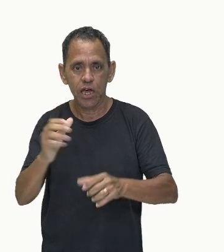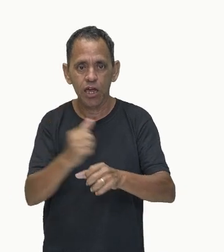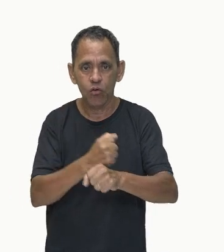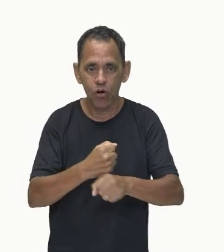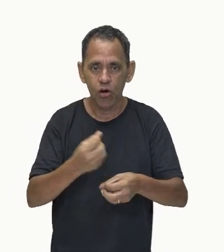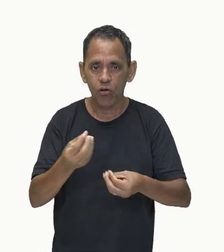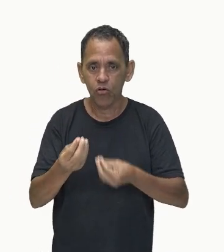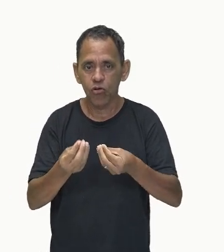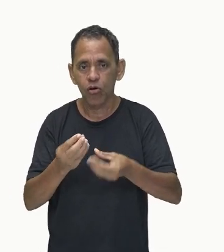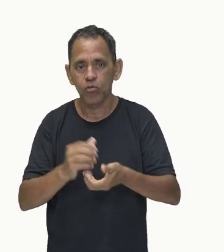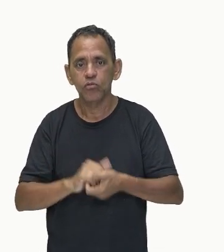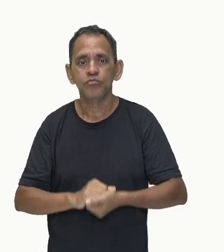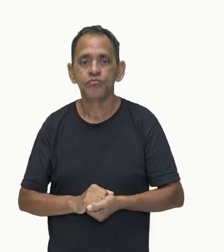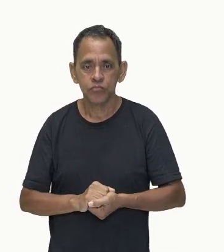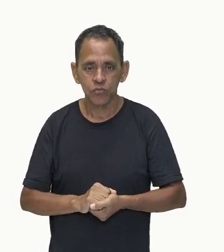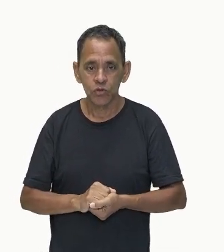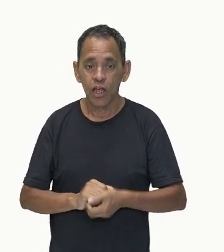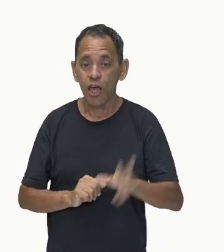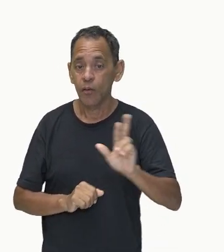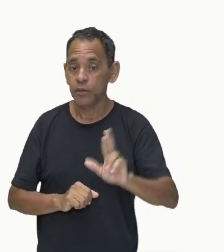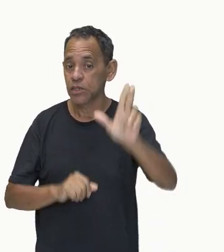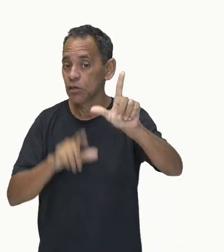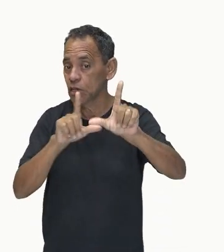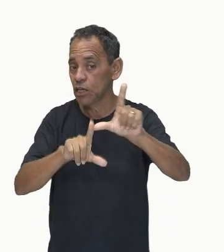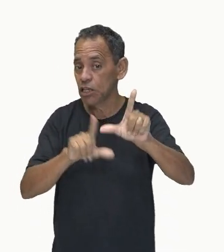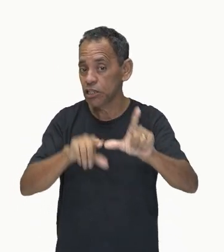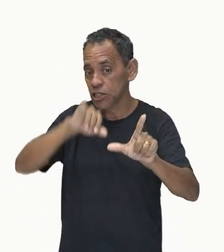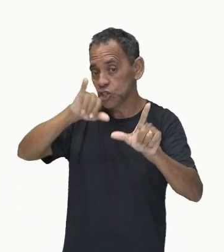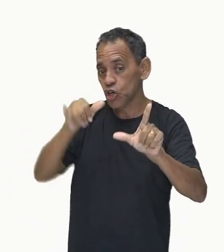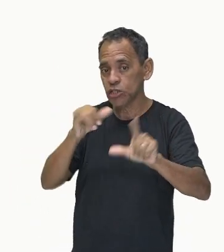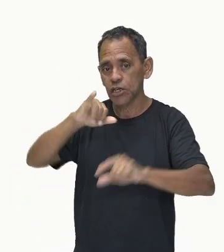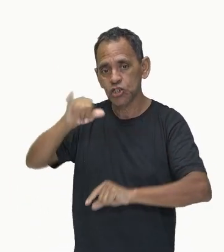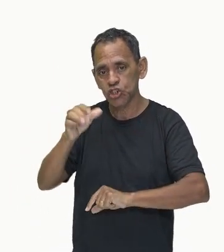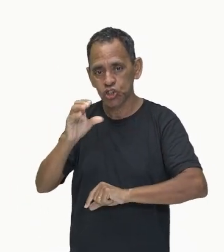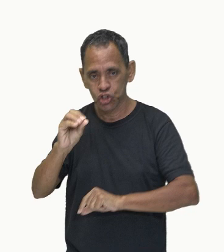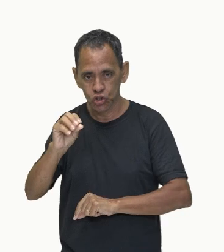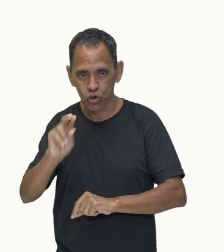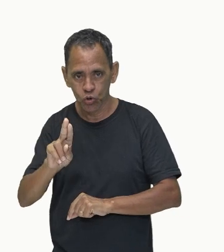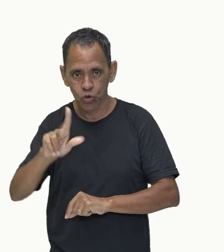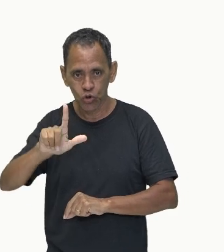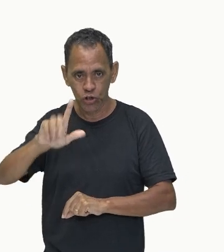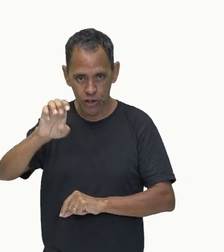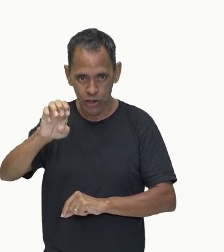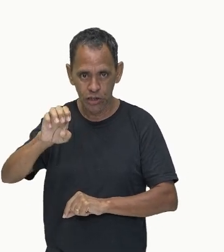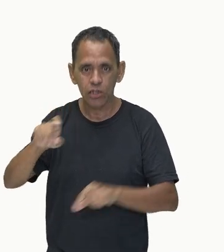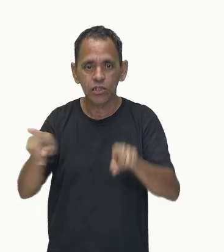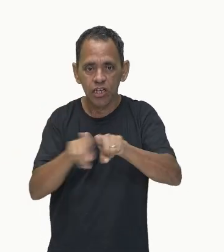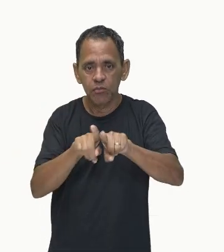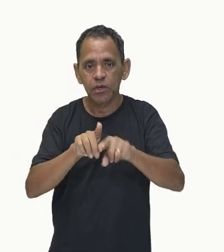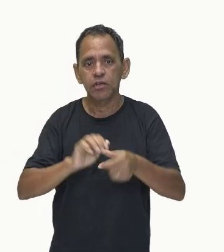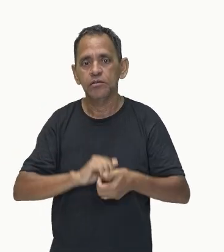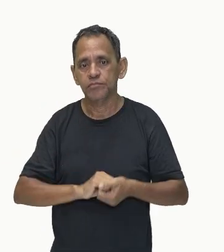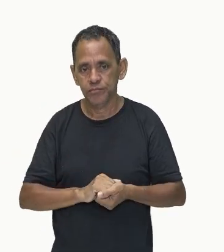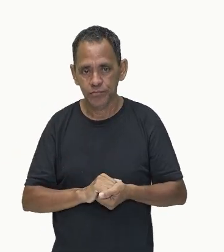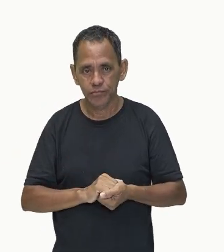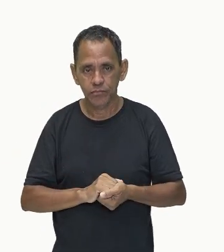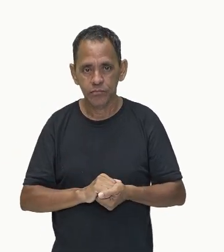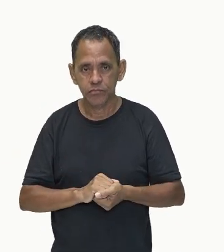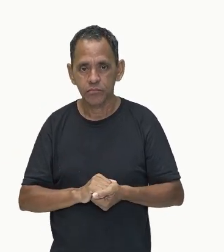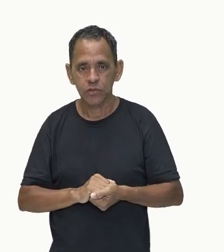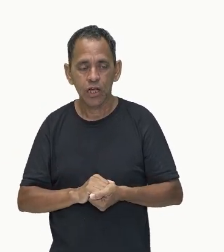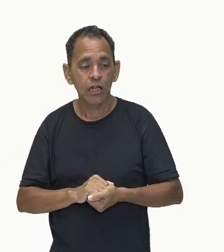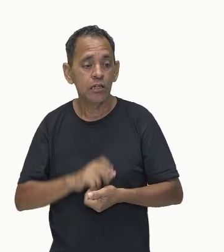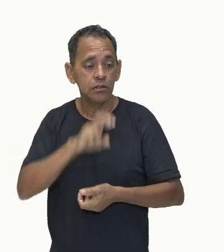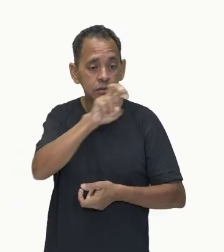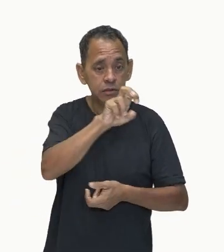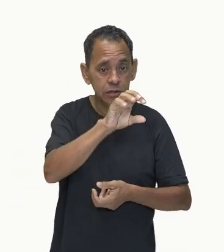deslocamento são paralelos entre si. 50 é a força, 30 é o deslocamento. 50